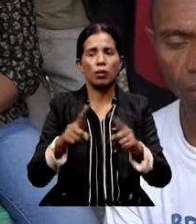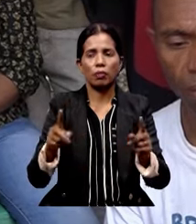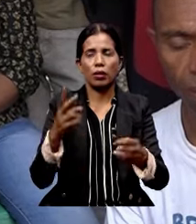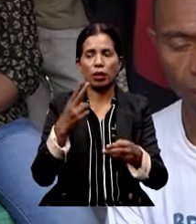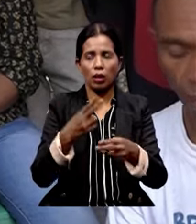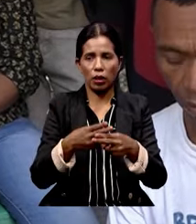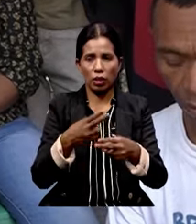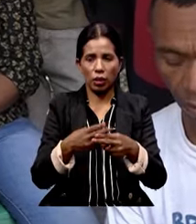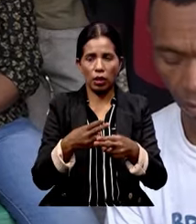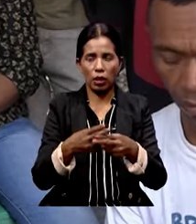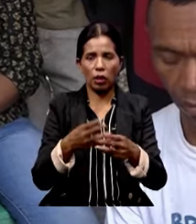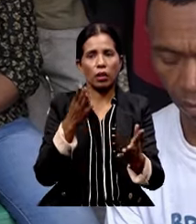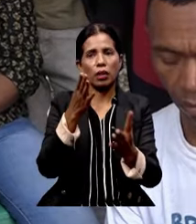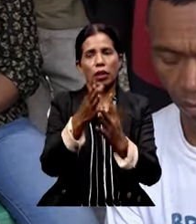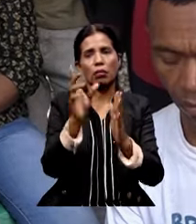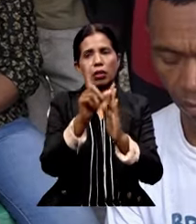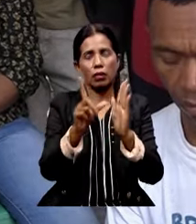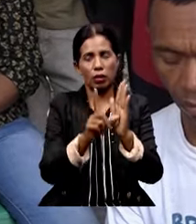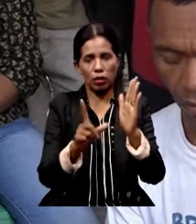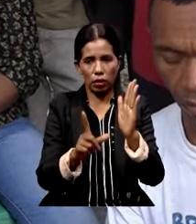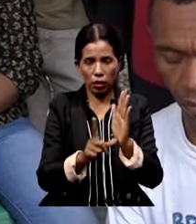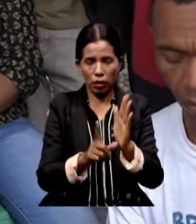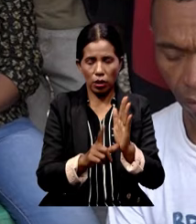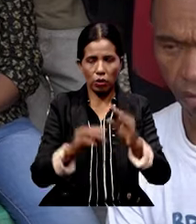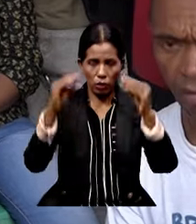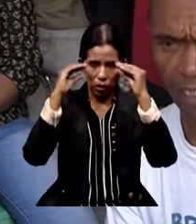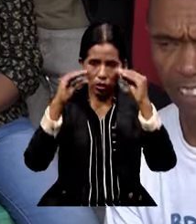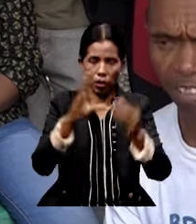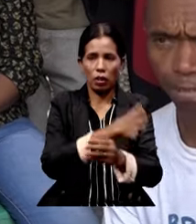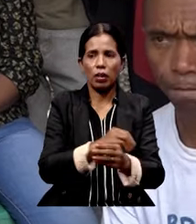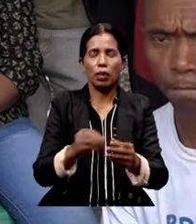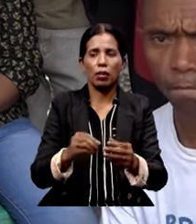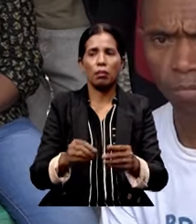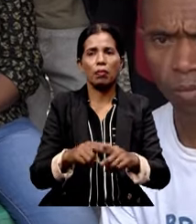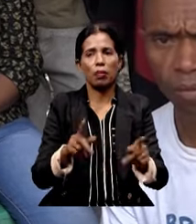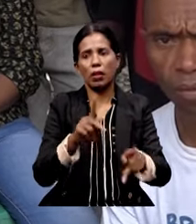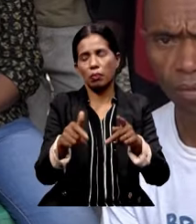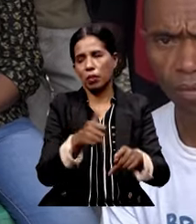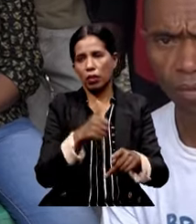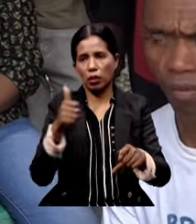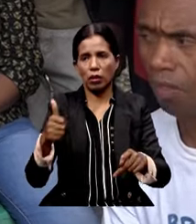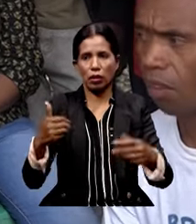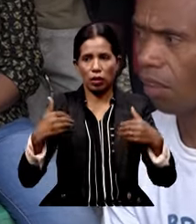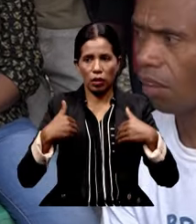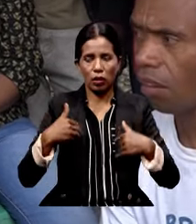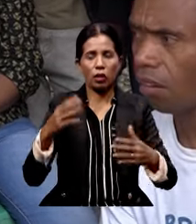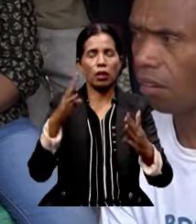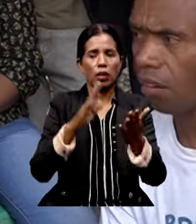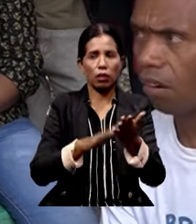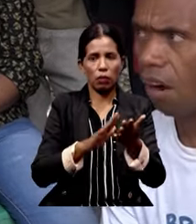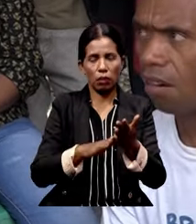naran tama ia lista contrato nian mai be maselu maka mosu fali ia escola